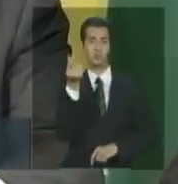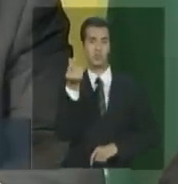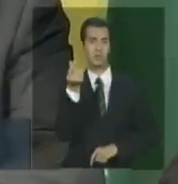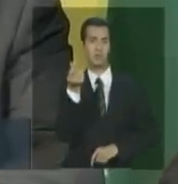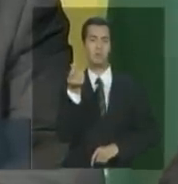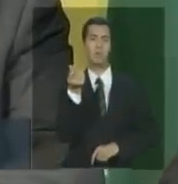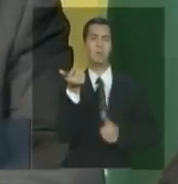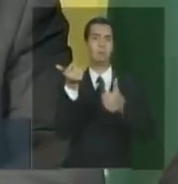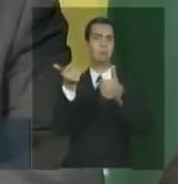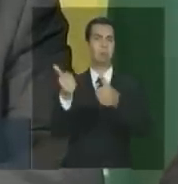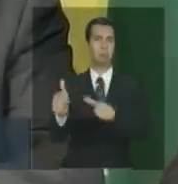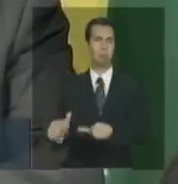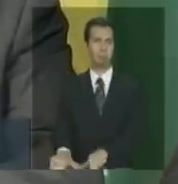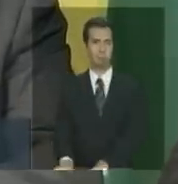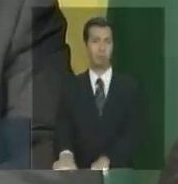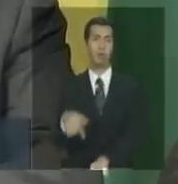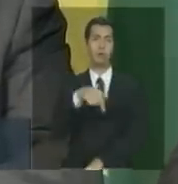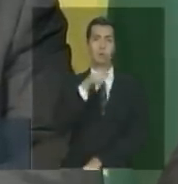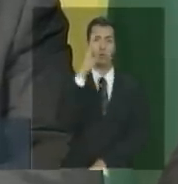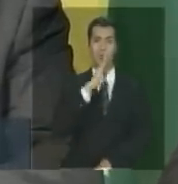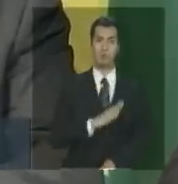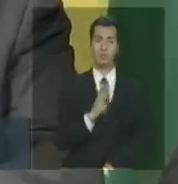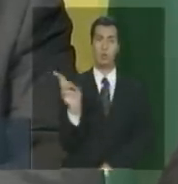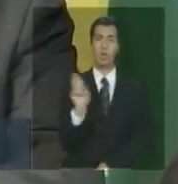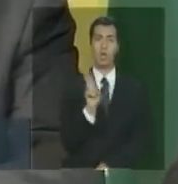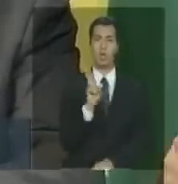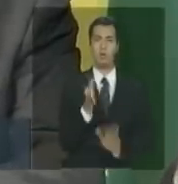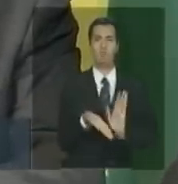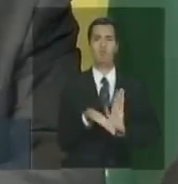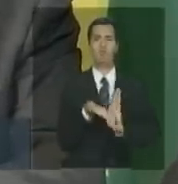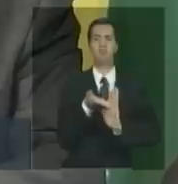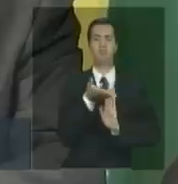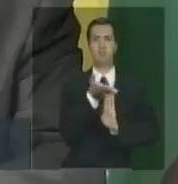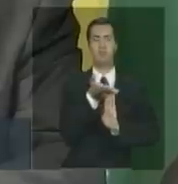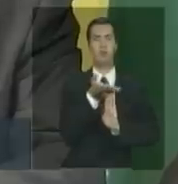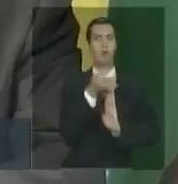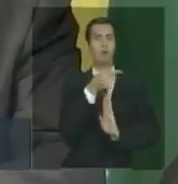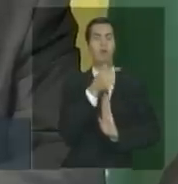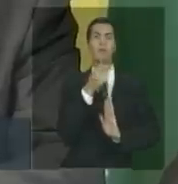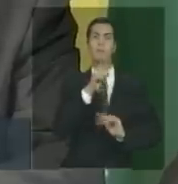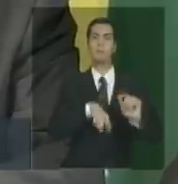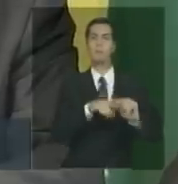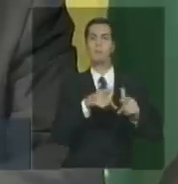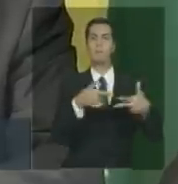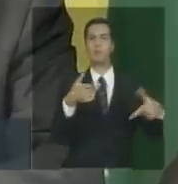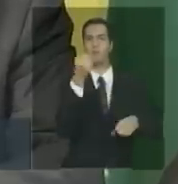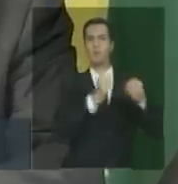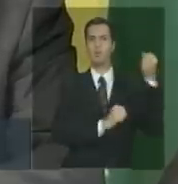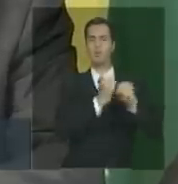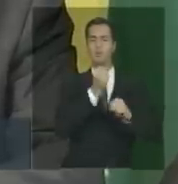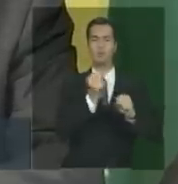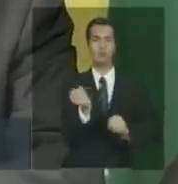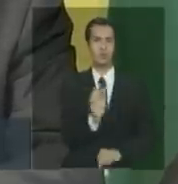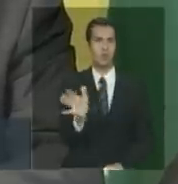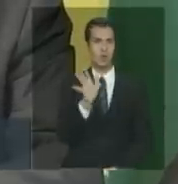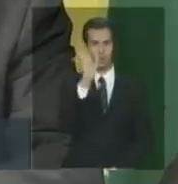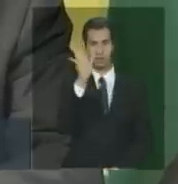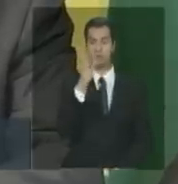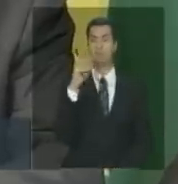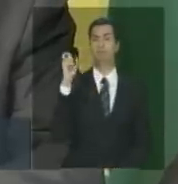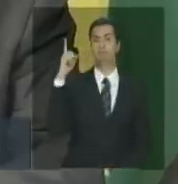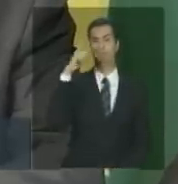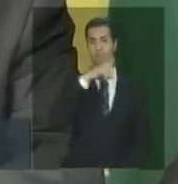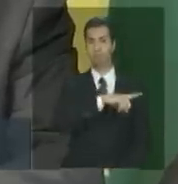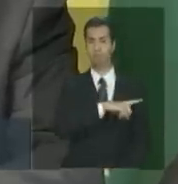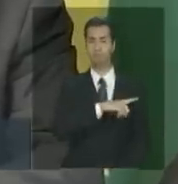e isso coloca os produtos brasileiros numa situação de inferioridade. Na